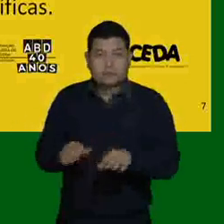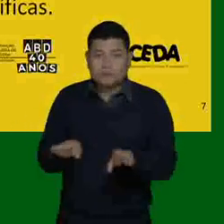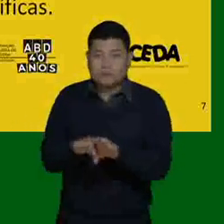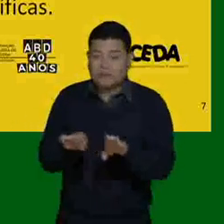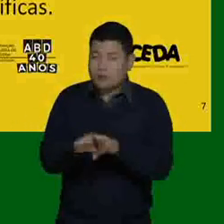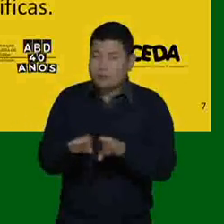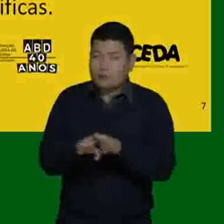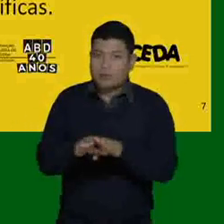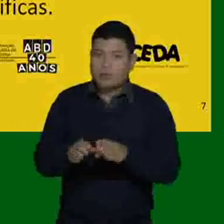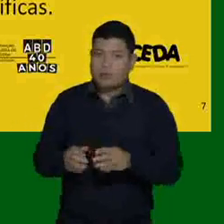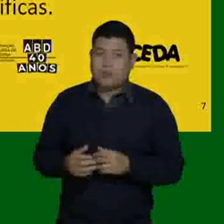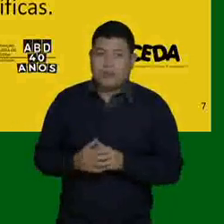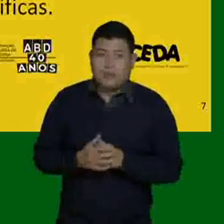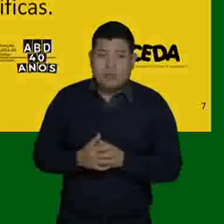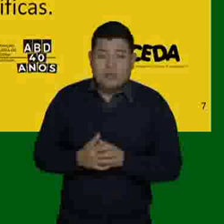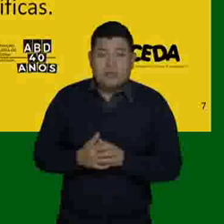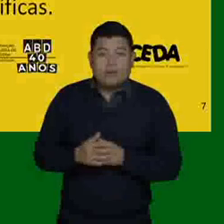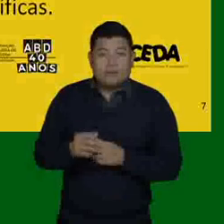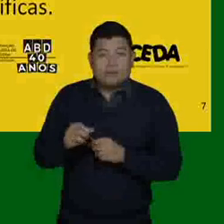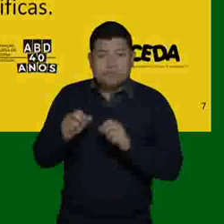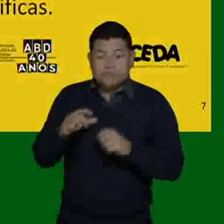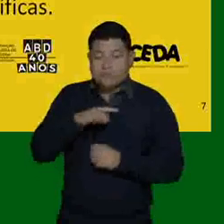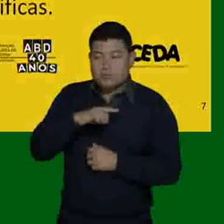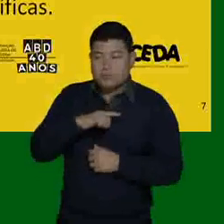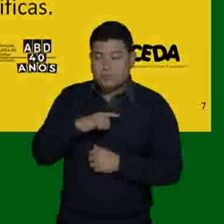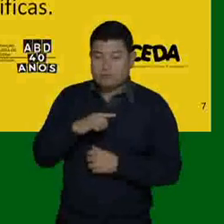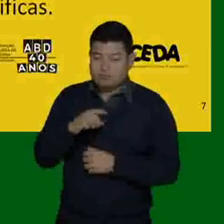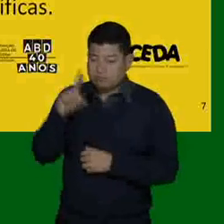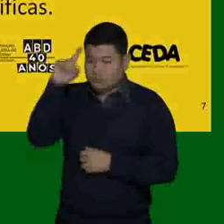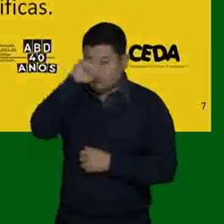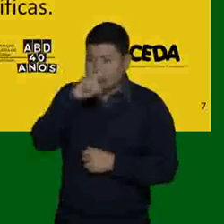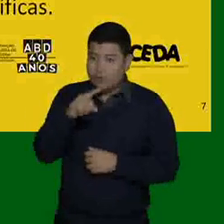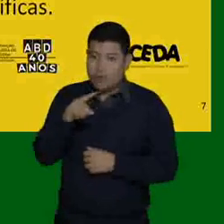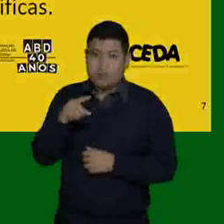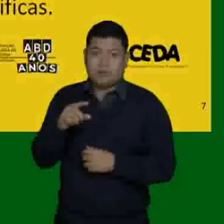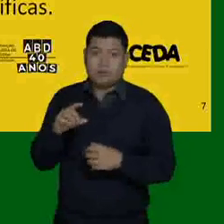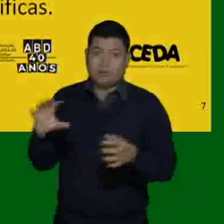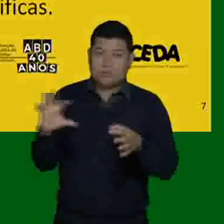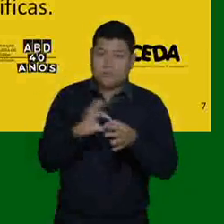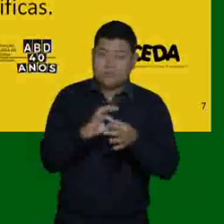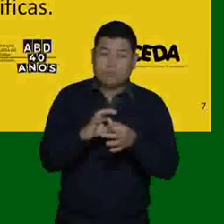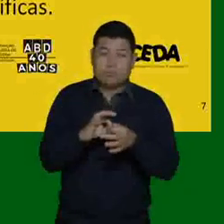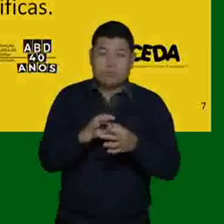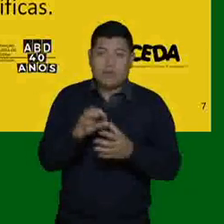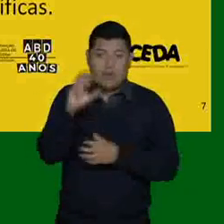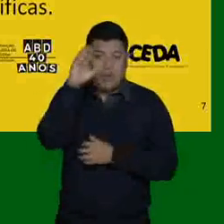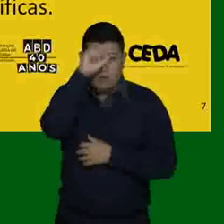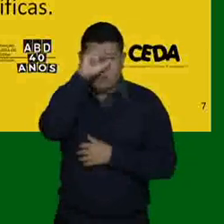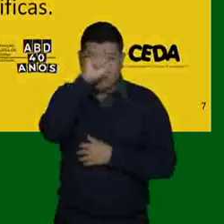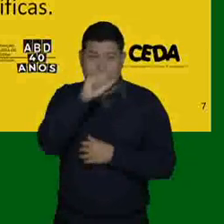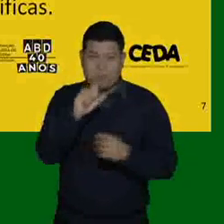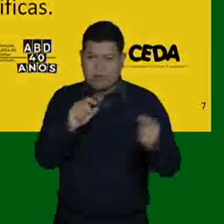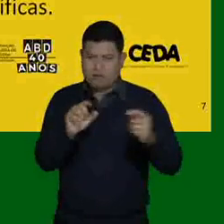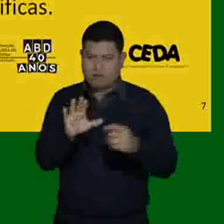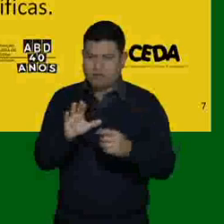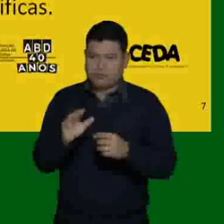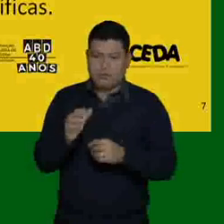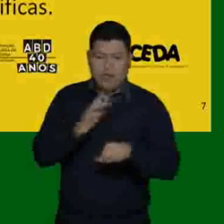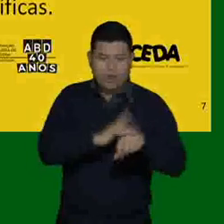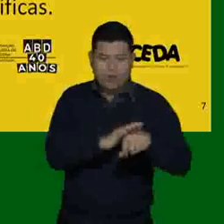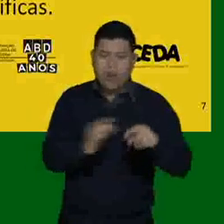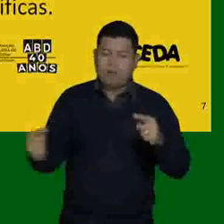capacidade ou a dificuldade para aprender não vinculada à deficiência porque nós temos uma regulamentação